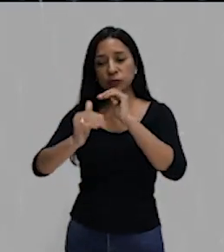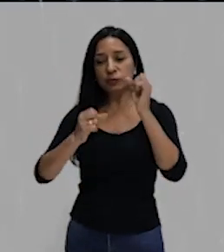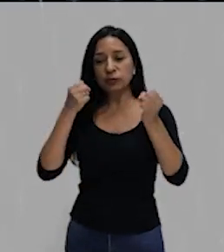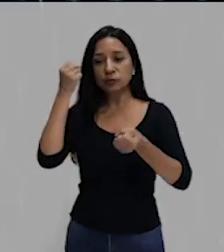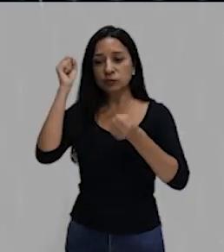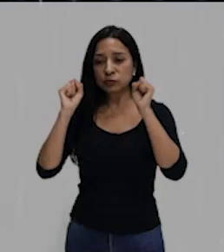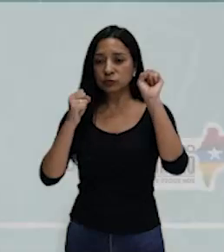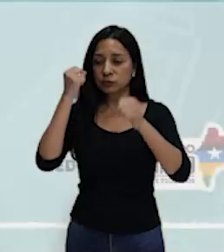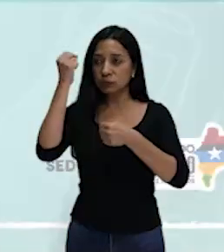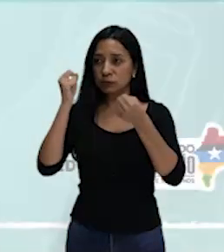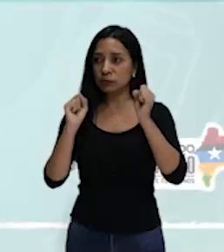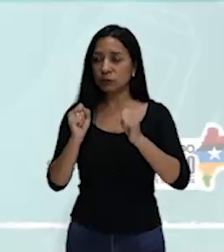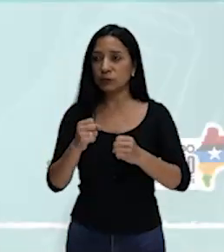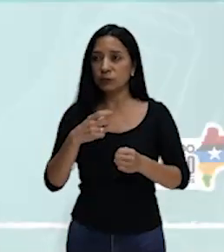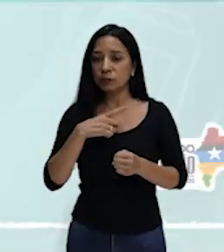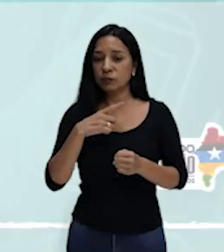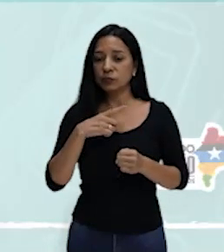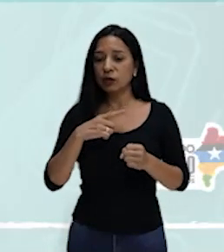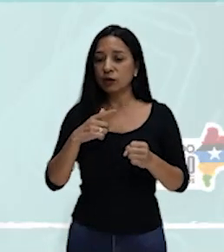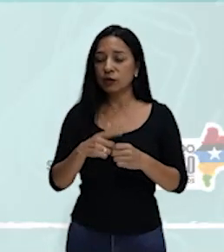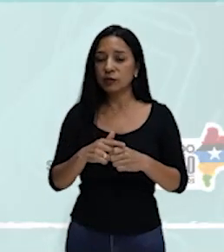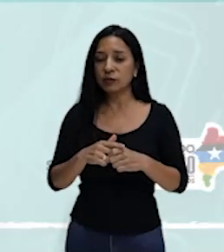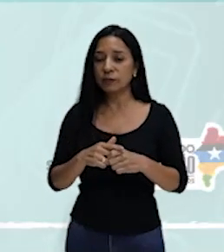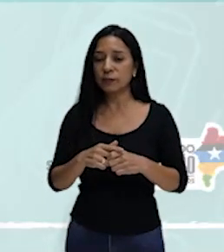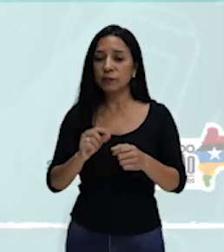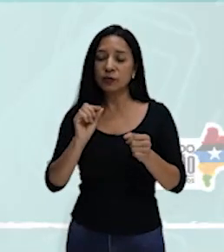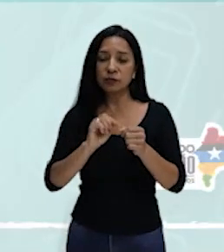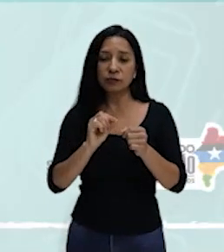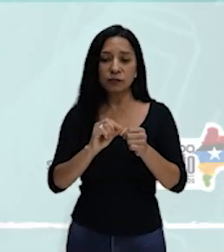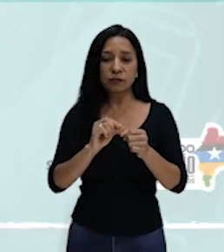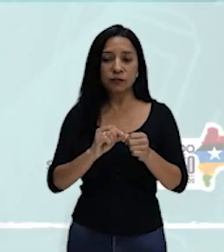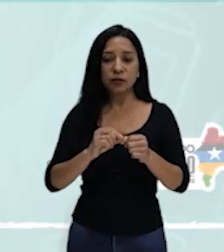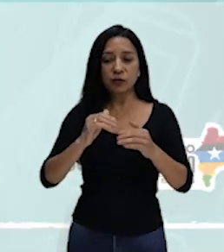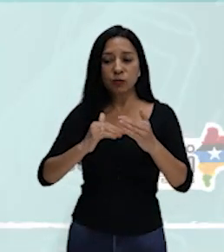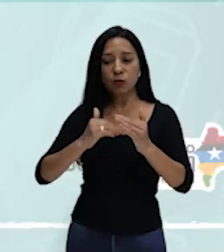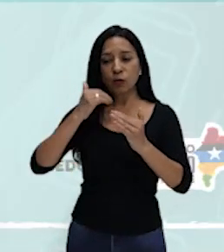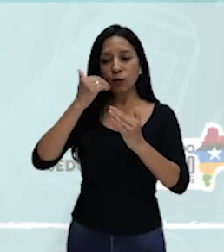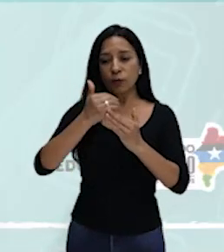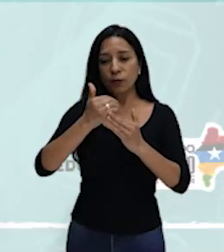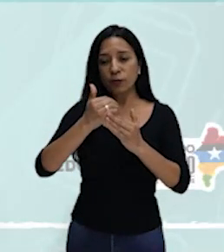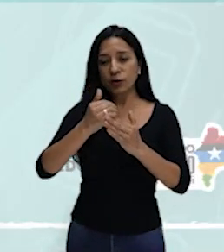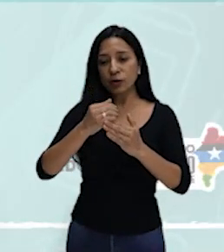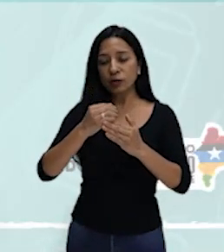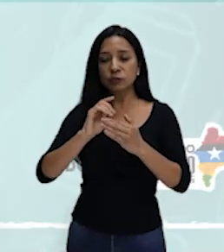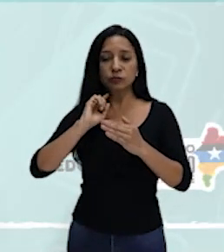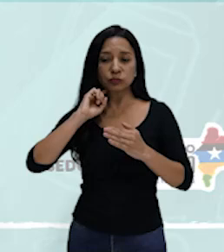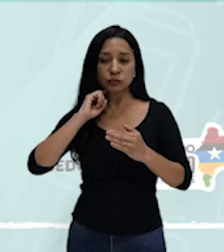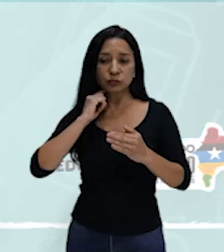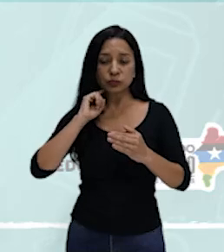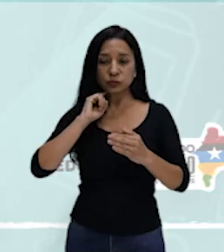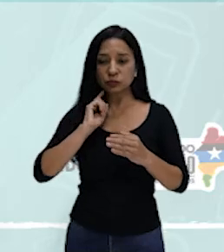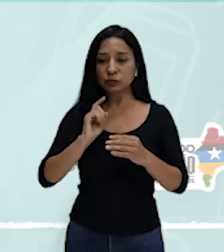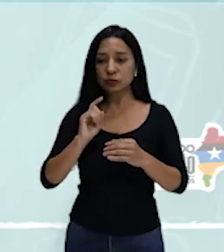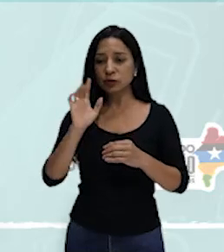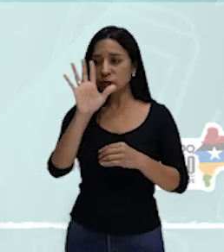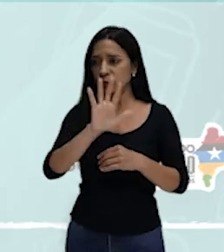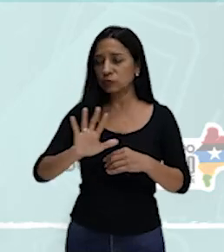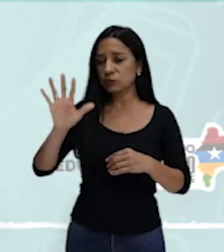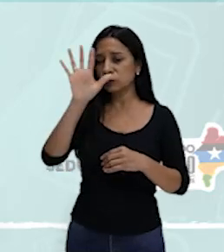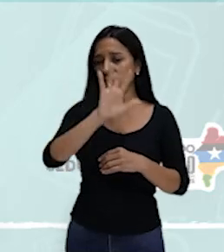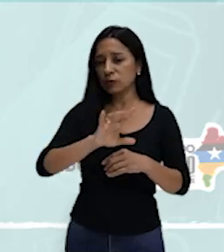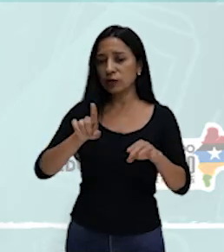O desenvolvimento industrial ele tem provocado cada vez mais um aumento no processo de poluição do ar, poluição das